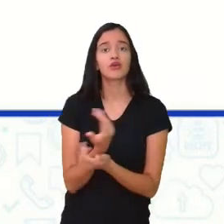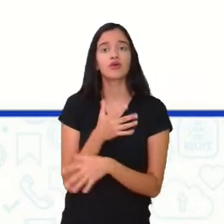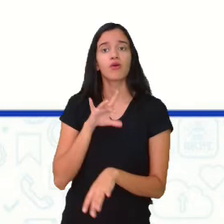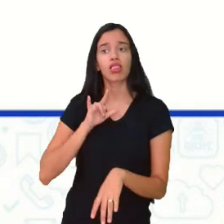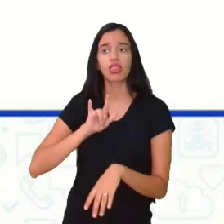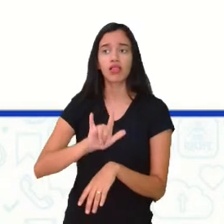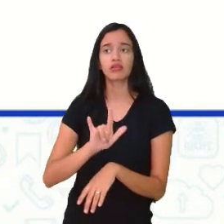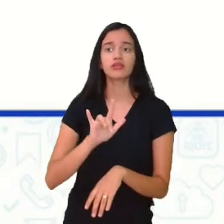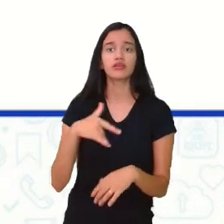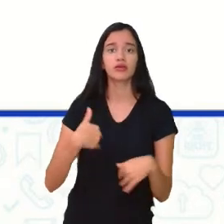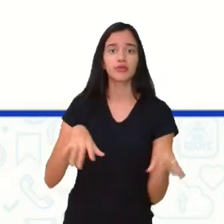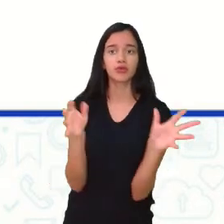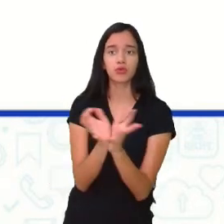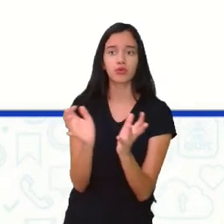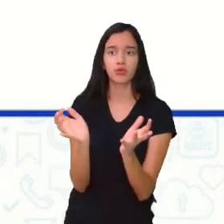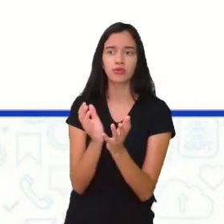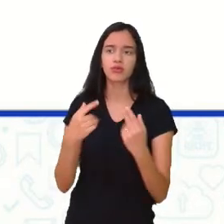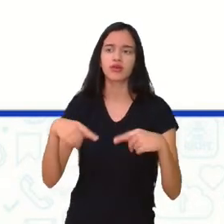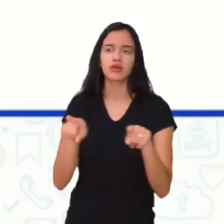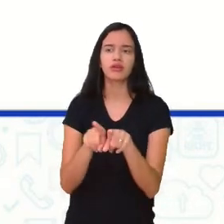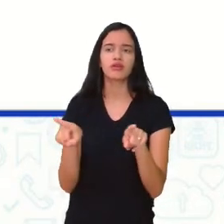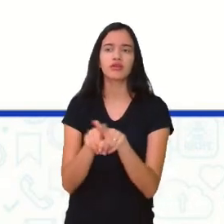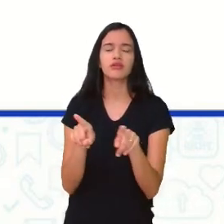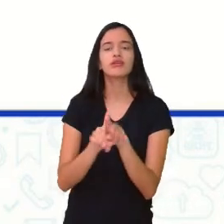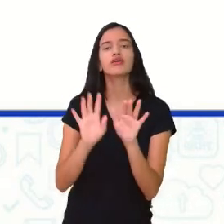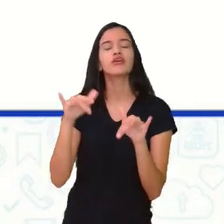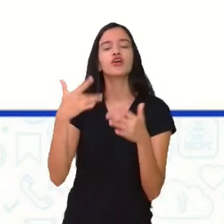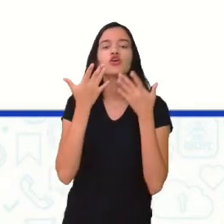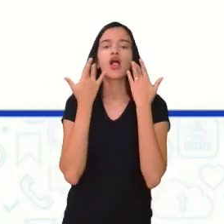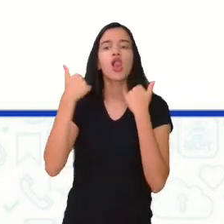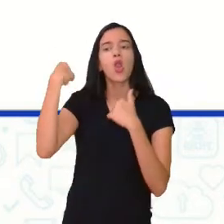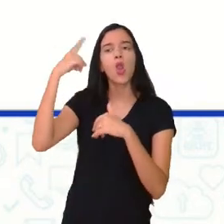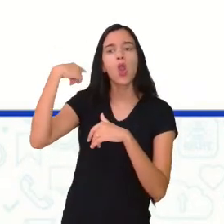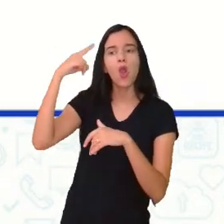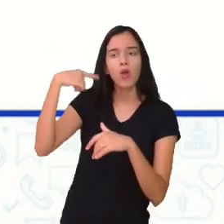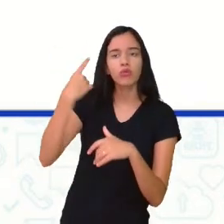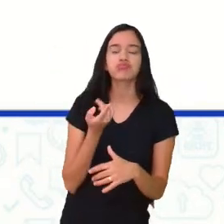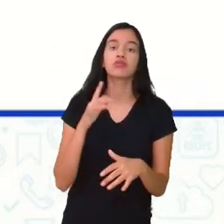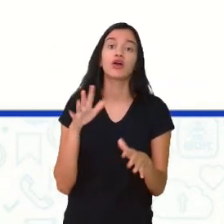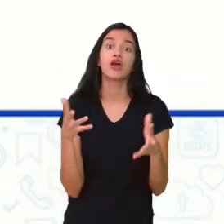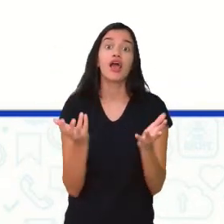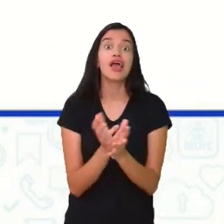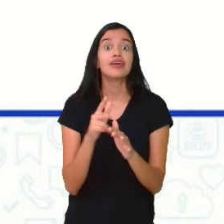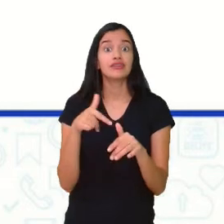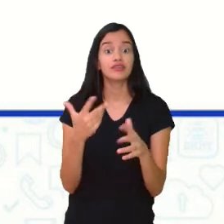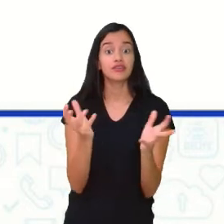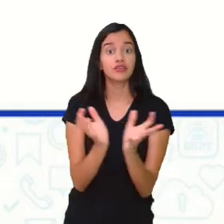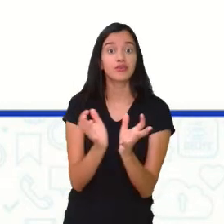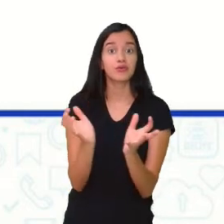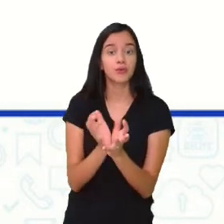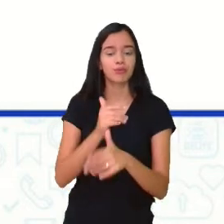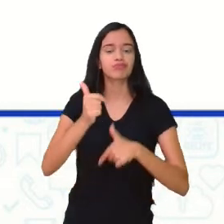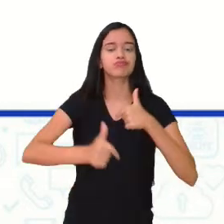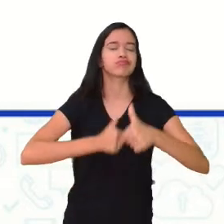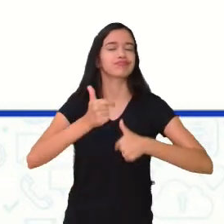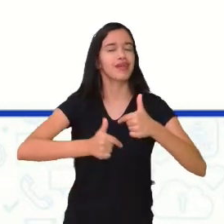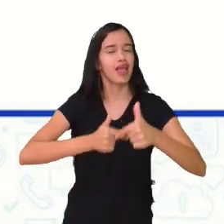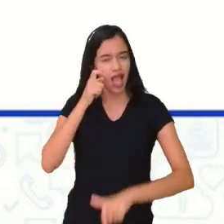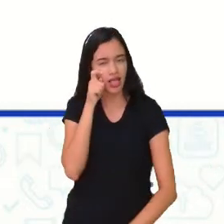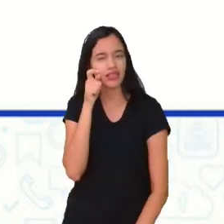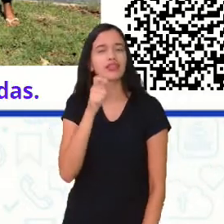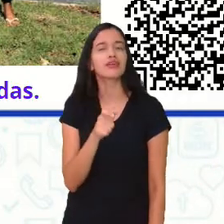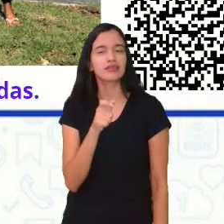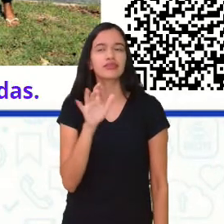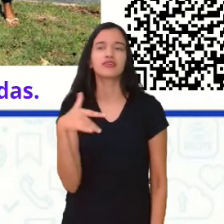grupo Cafuringa, e o grupo de teatro de rua Loucos e Oprimidos da Maciel. Esse grupo está em atividade, né? Bem